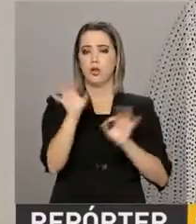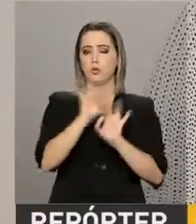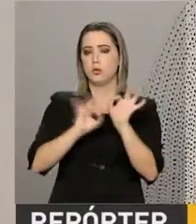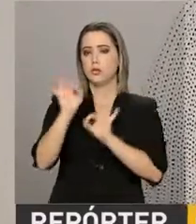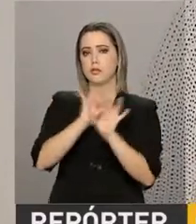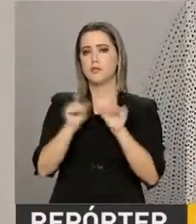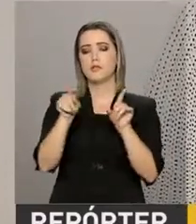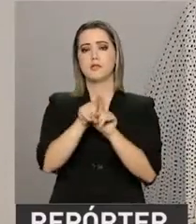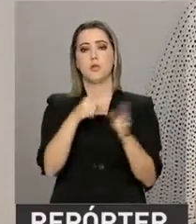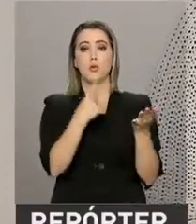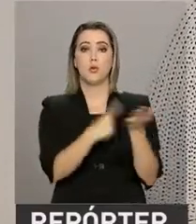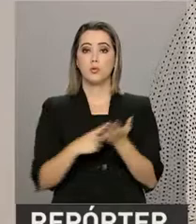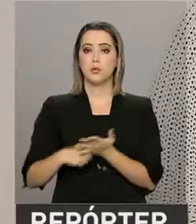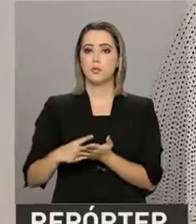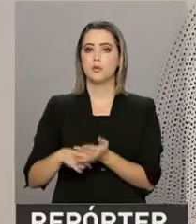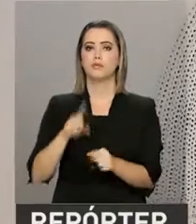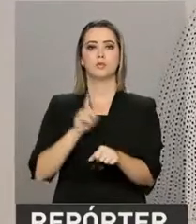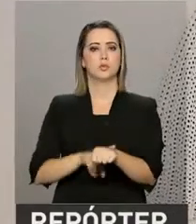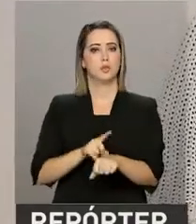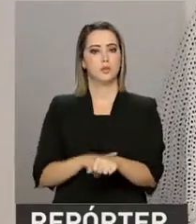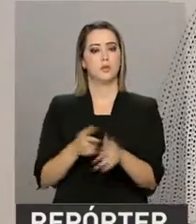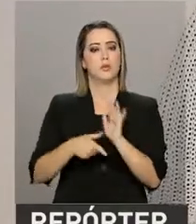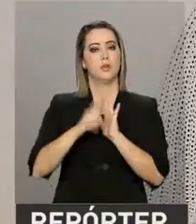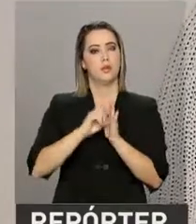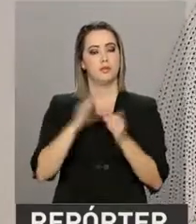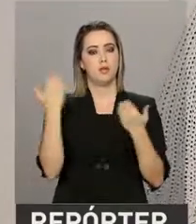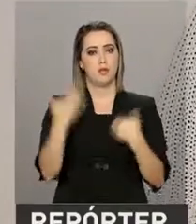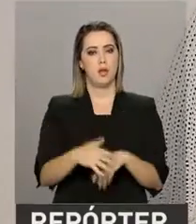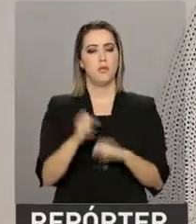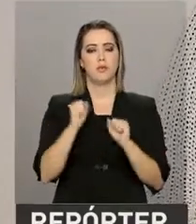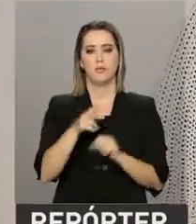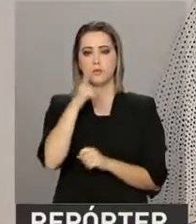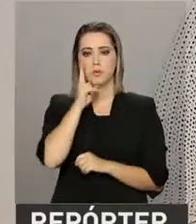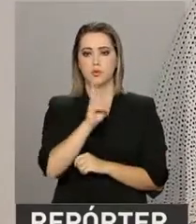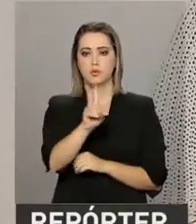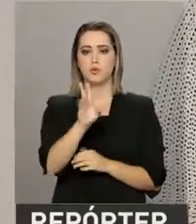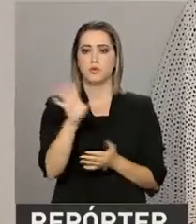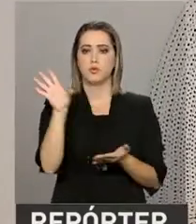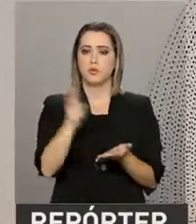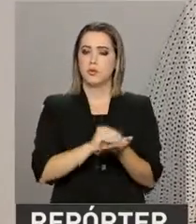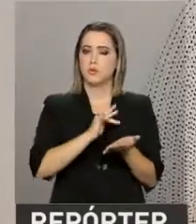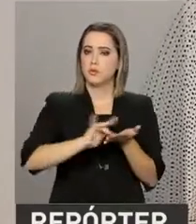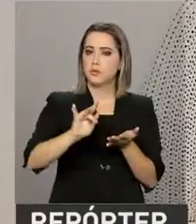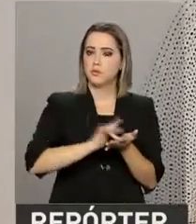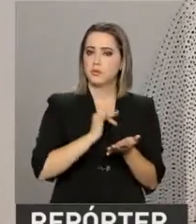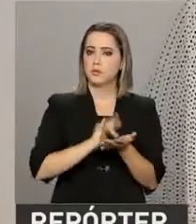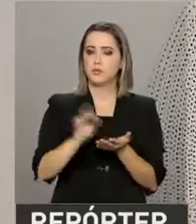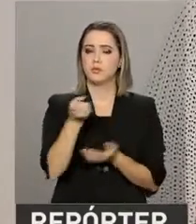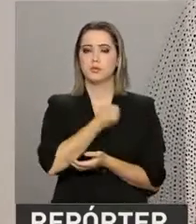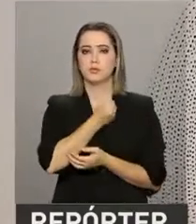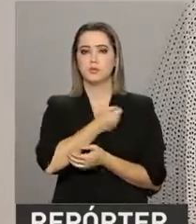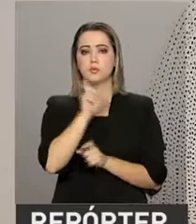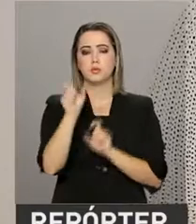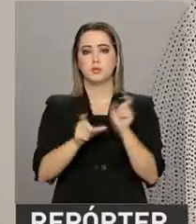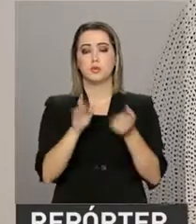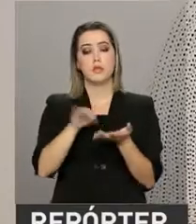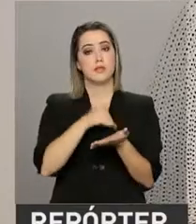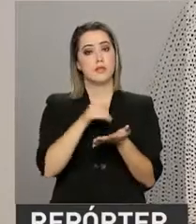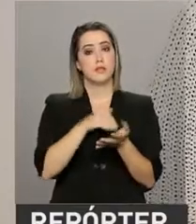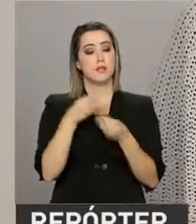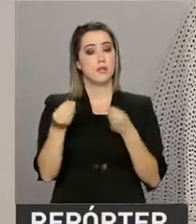por exemplo antes da prova o candidato pode visualizar o aplicativo dados como a situação de inscrição